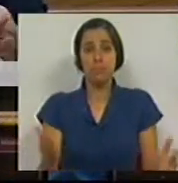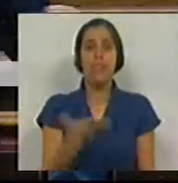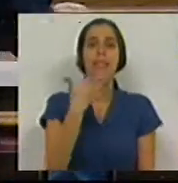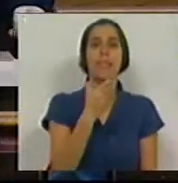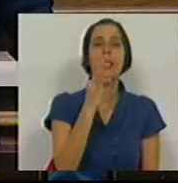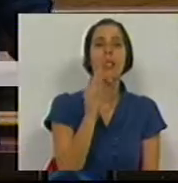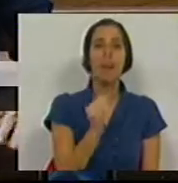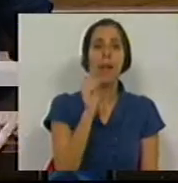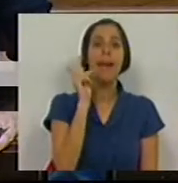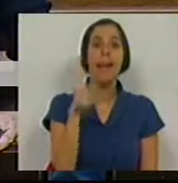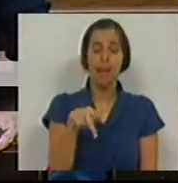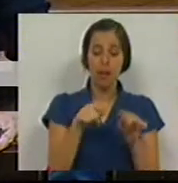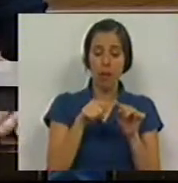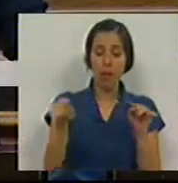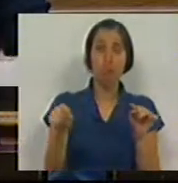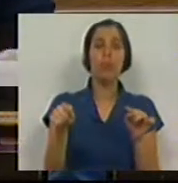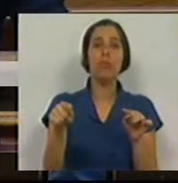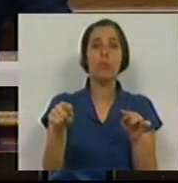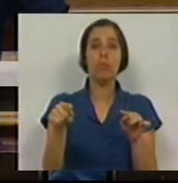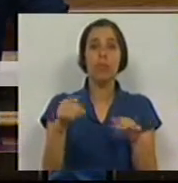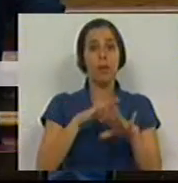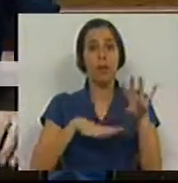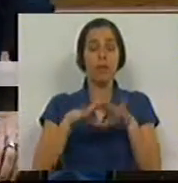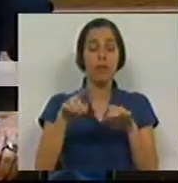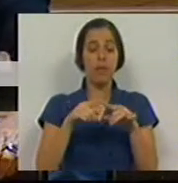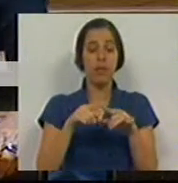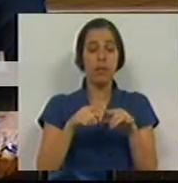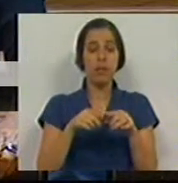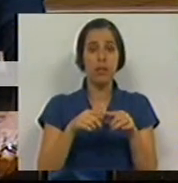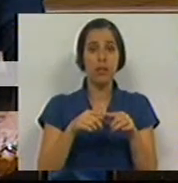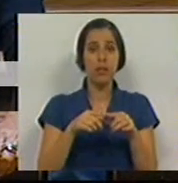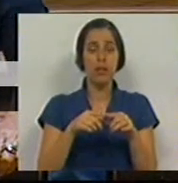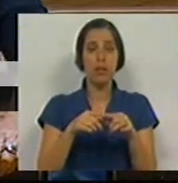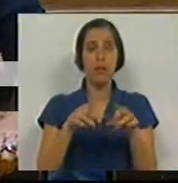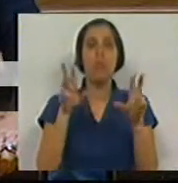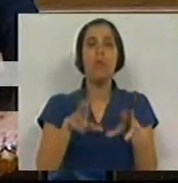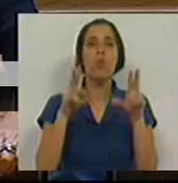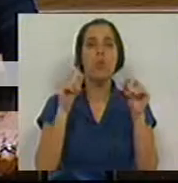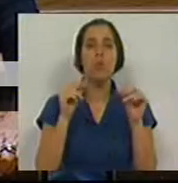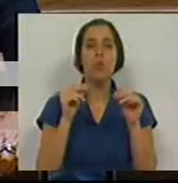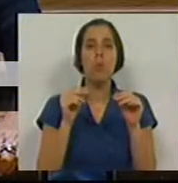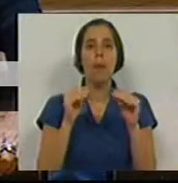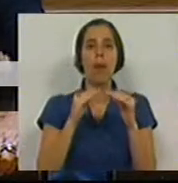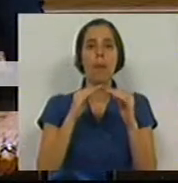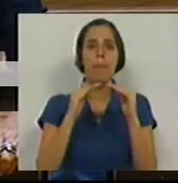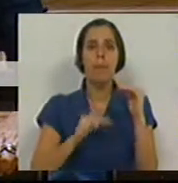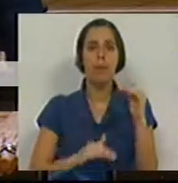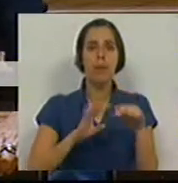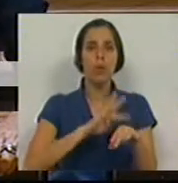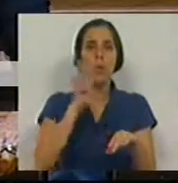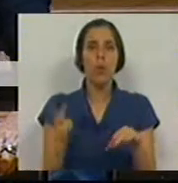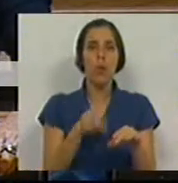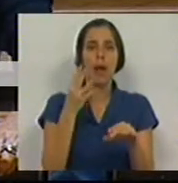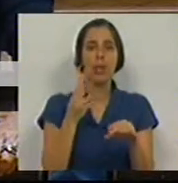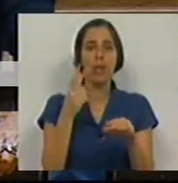140 quilómetros que percorre na transversal nunca são feitos em menos de 4 horas